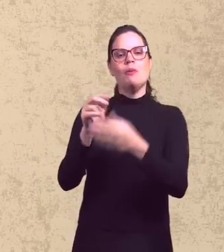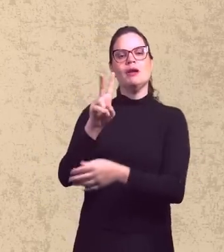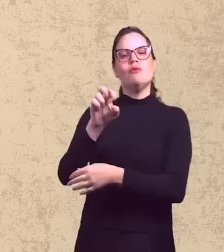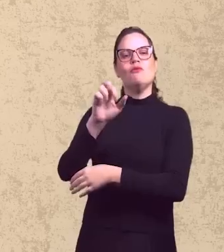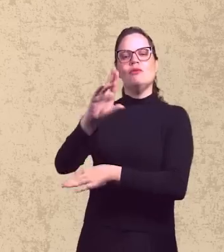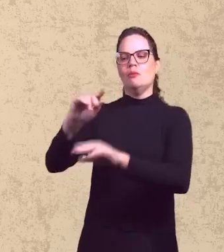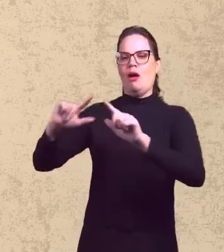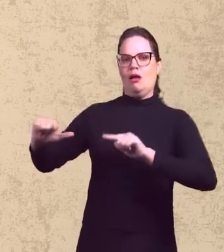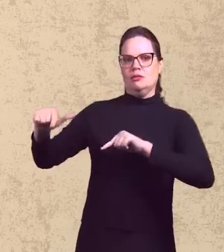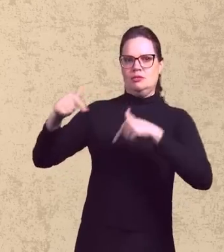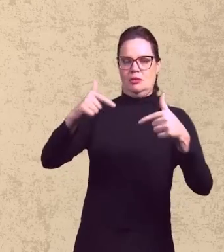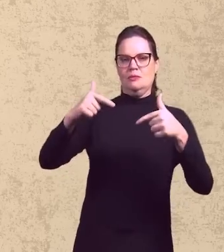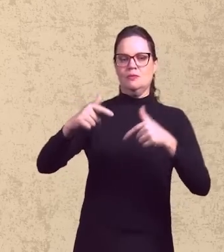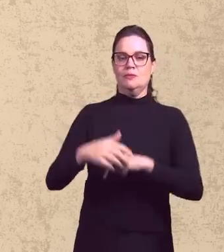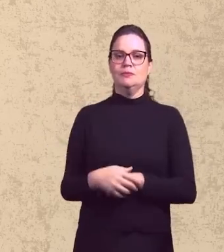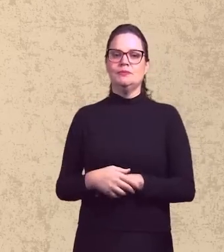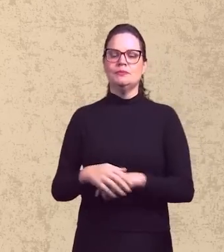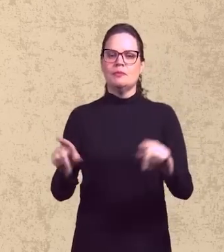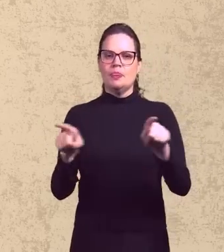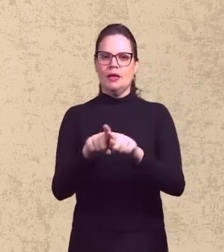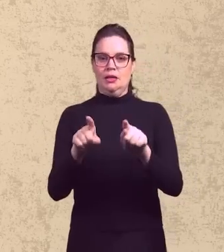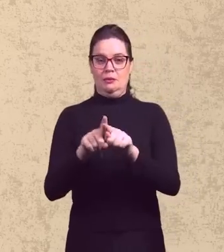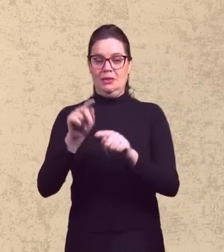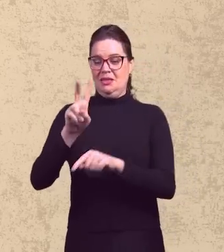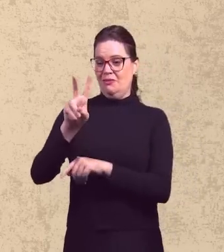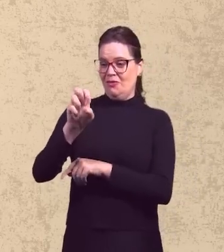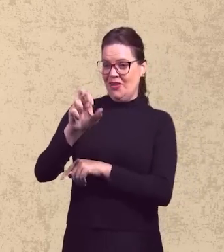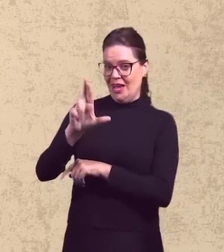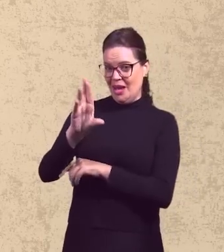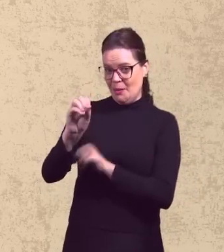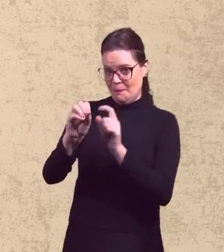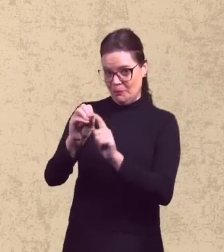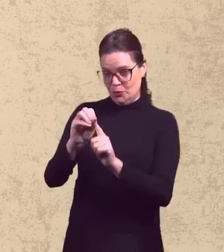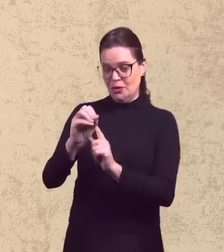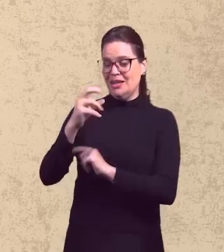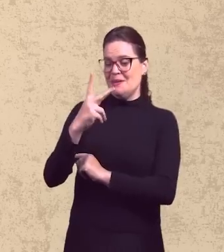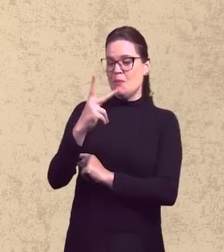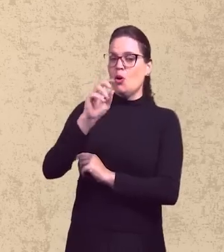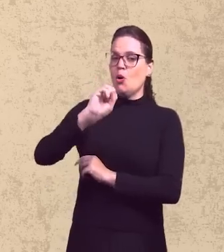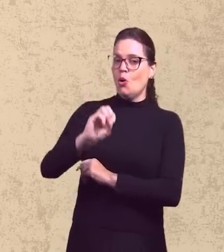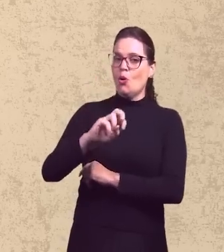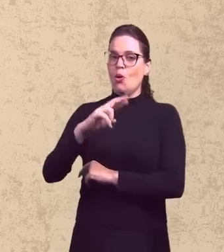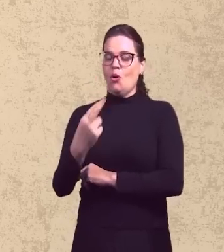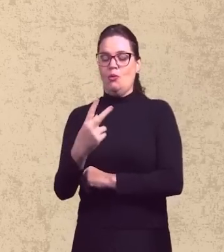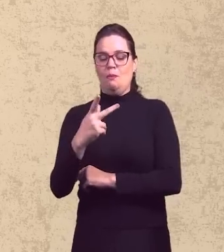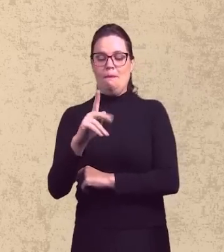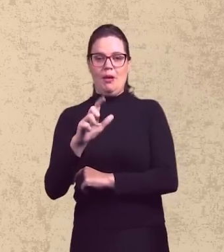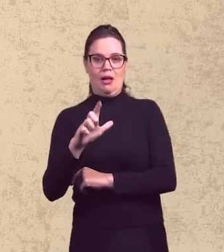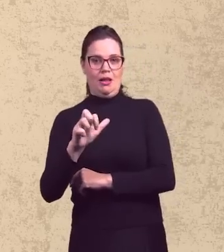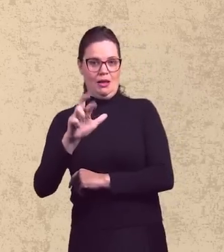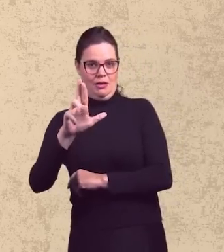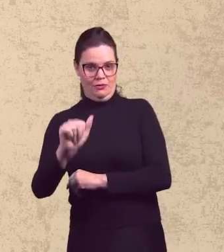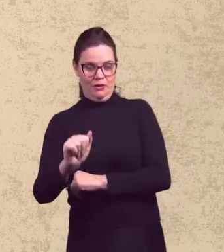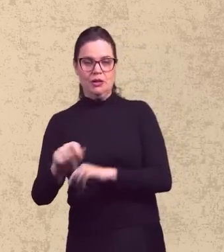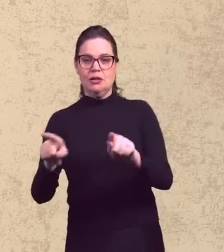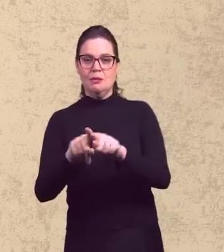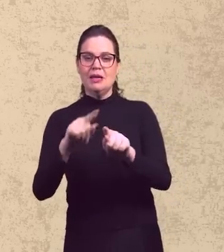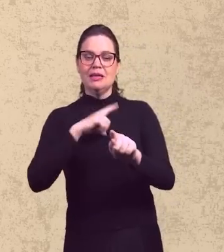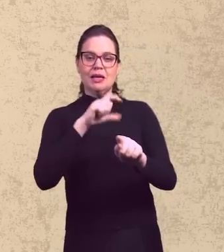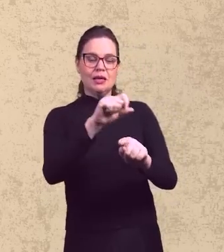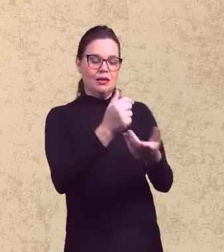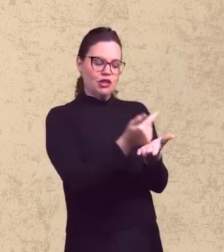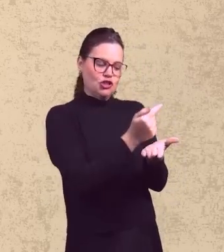criador, pastor Lourenço. E a conexão entre o verbo e a palavra que está em Gênesis